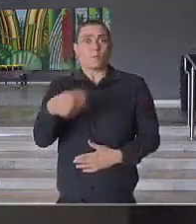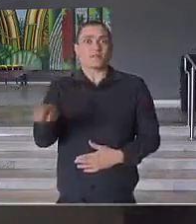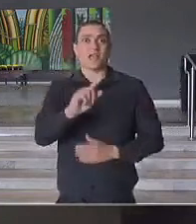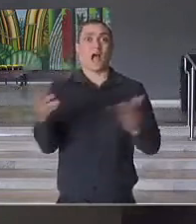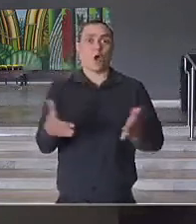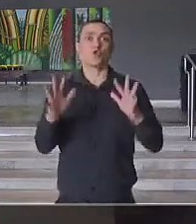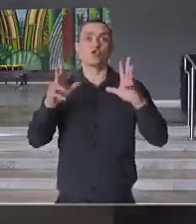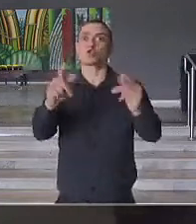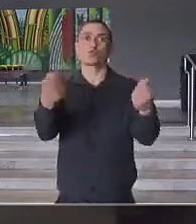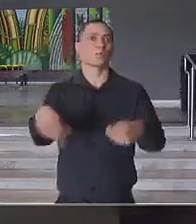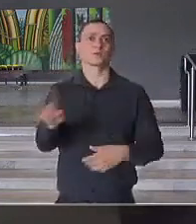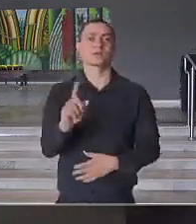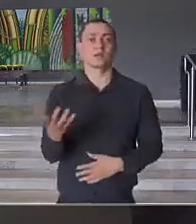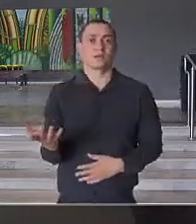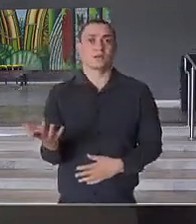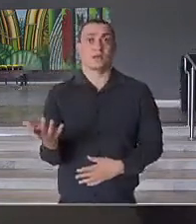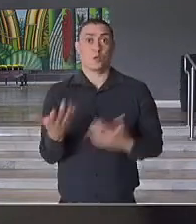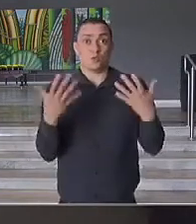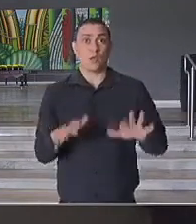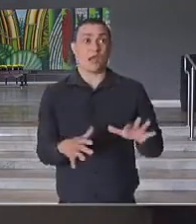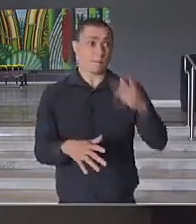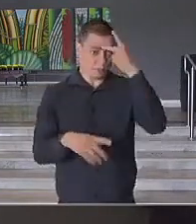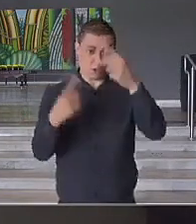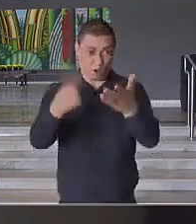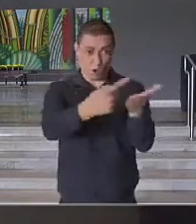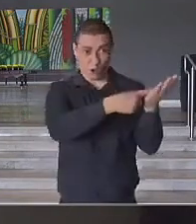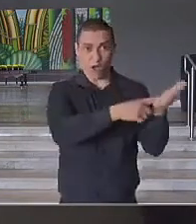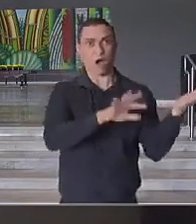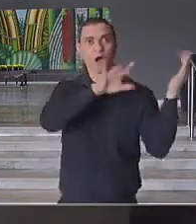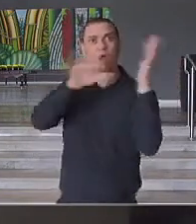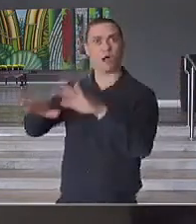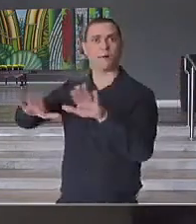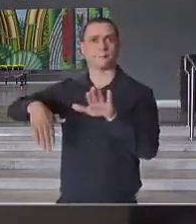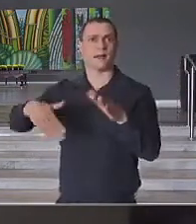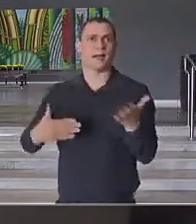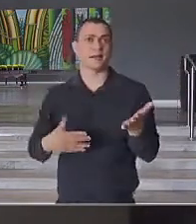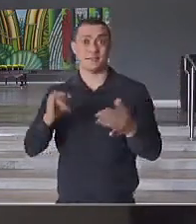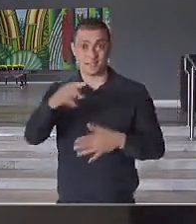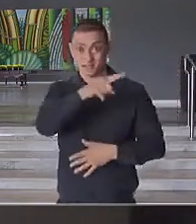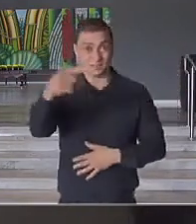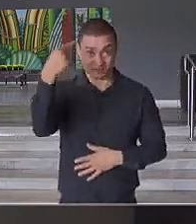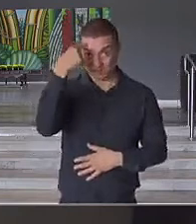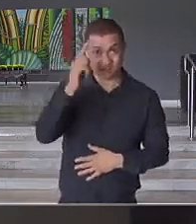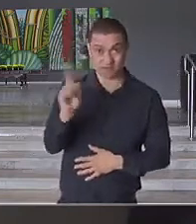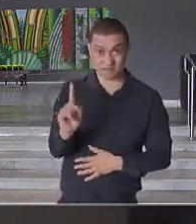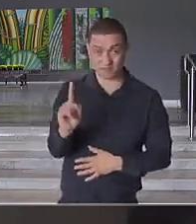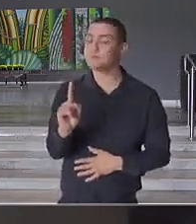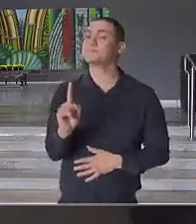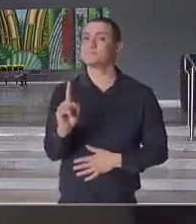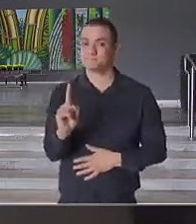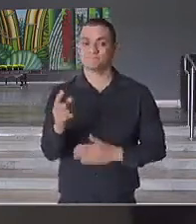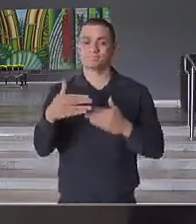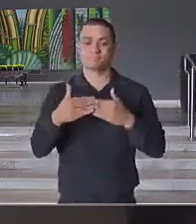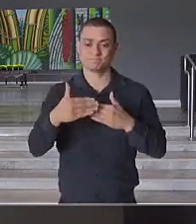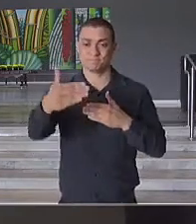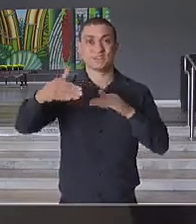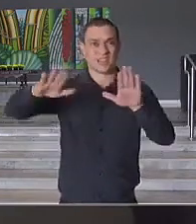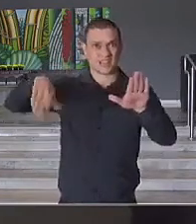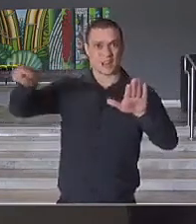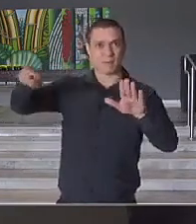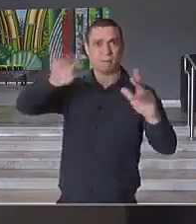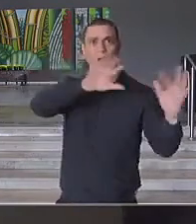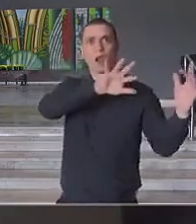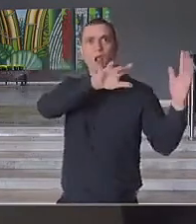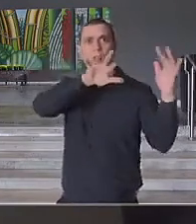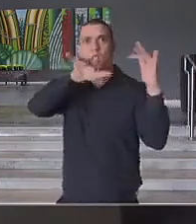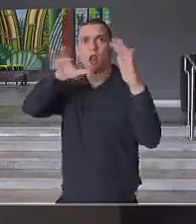precisamos, é tudo que nós não queremos. E se as pessoas não se derem conta disso, esse acúmulo nas praias, que